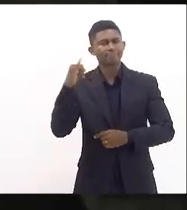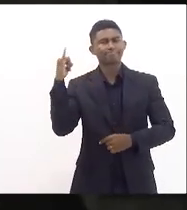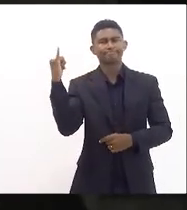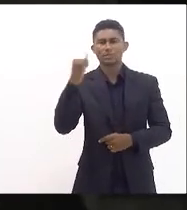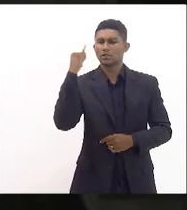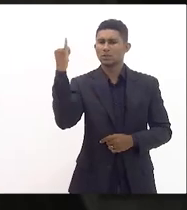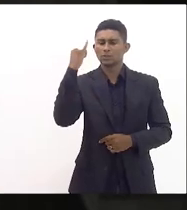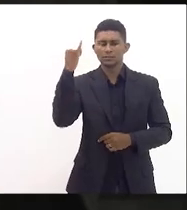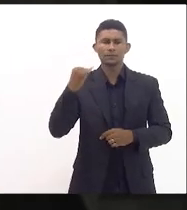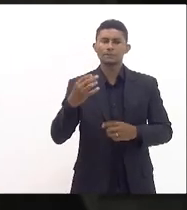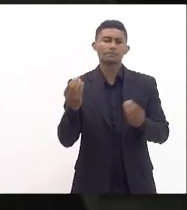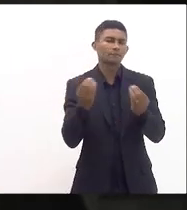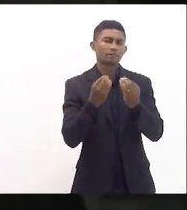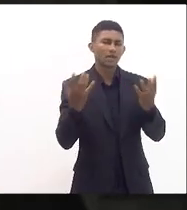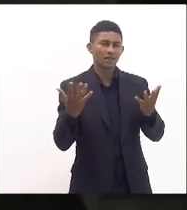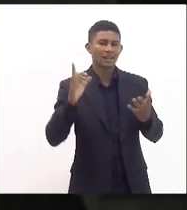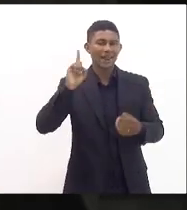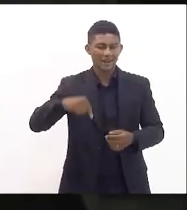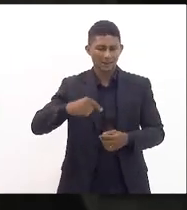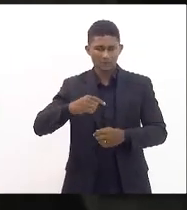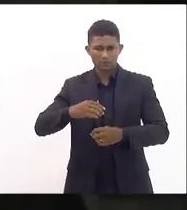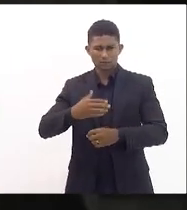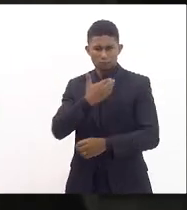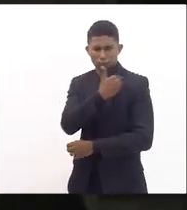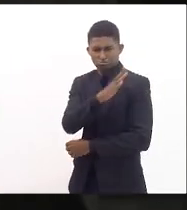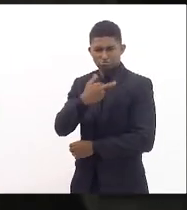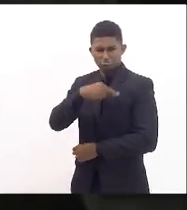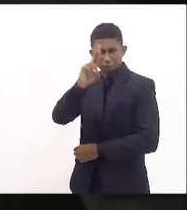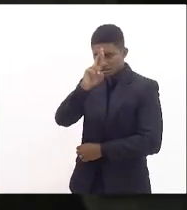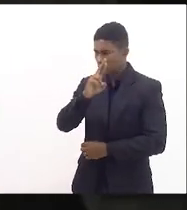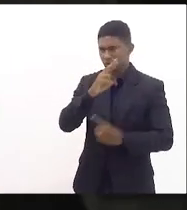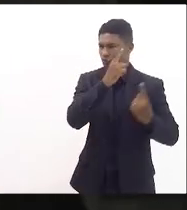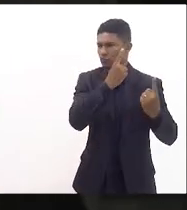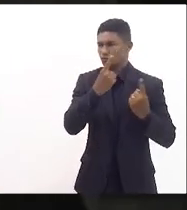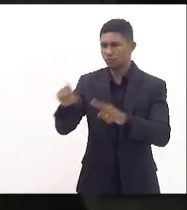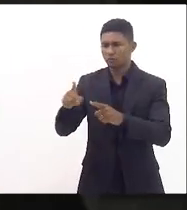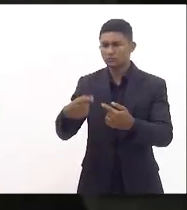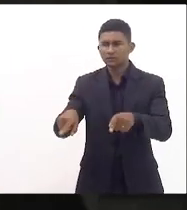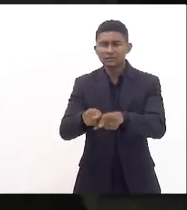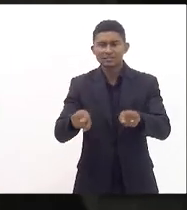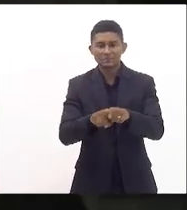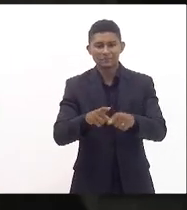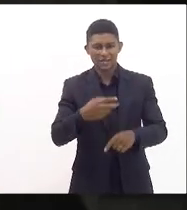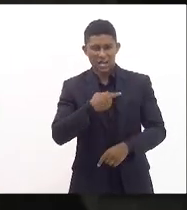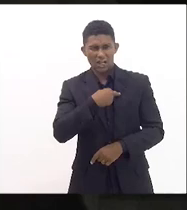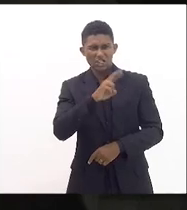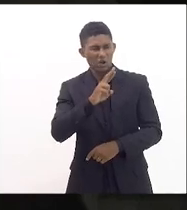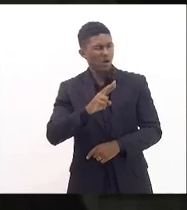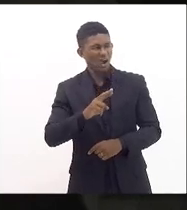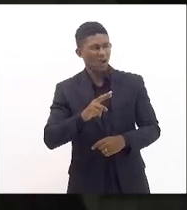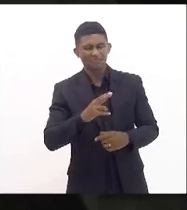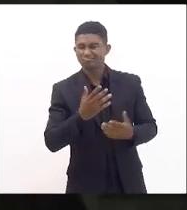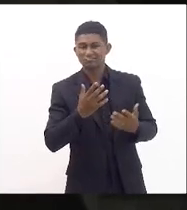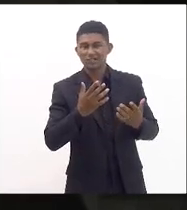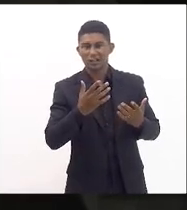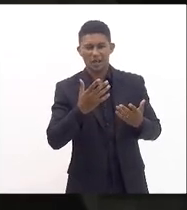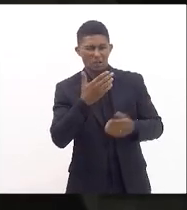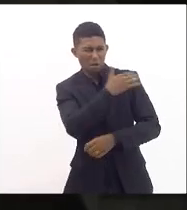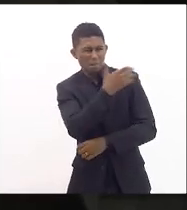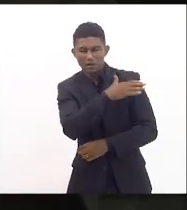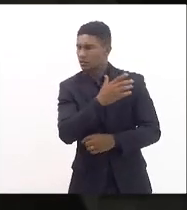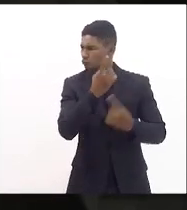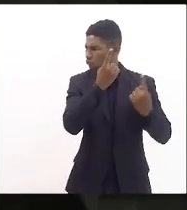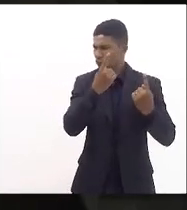fortalecer a luta contra o racismo religioso e contra a intolerância religiosa. Deputada Marta Rocha, que presidiu a nossa CPI sobre o tema,